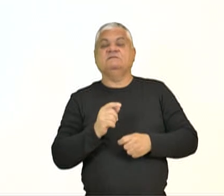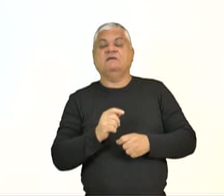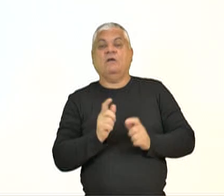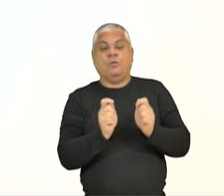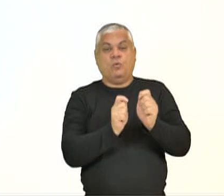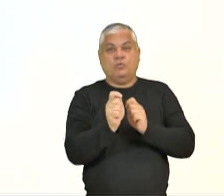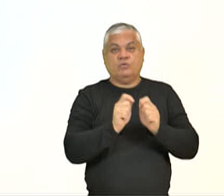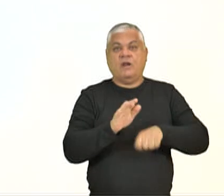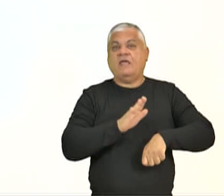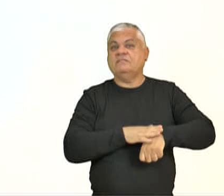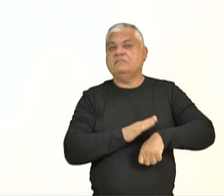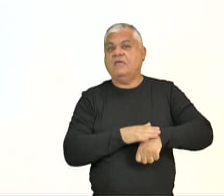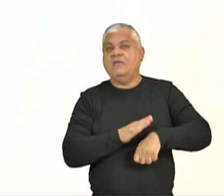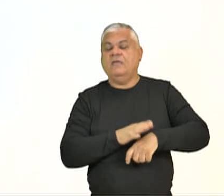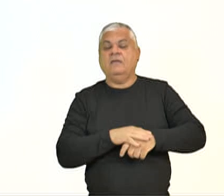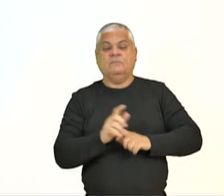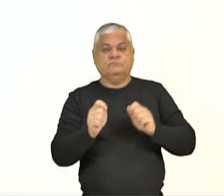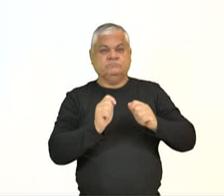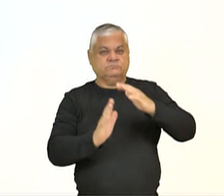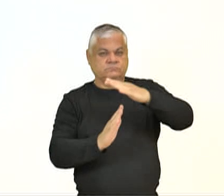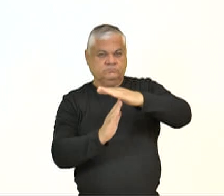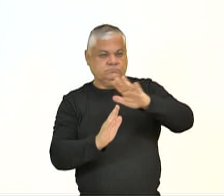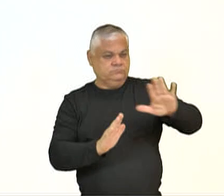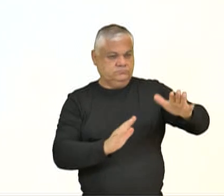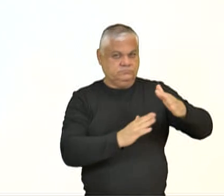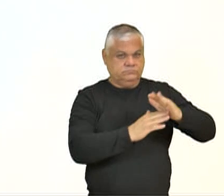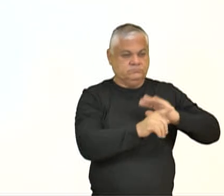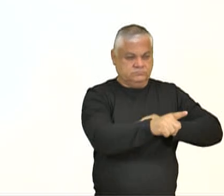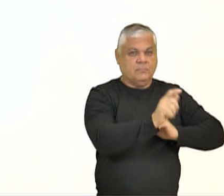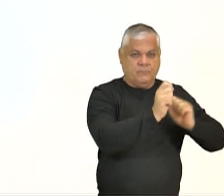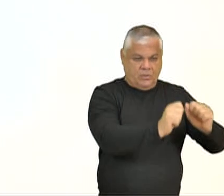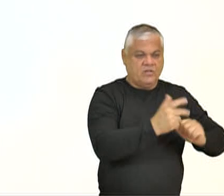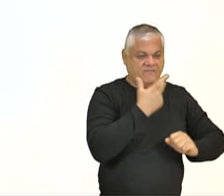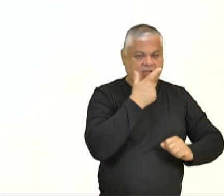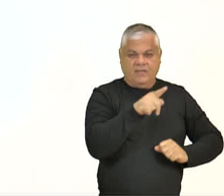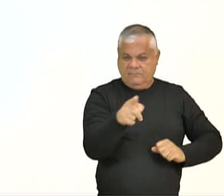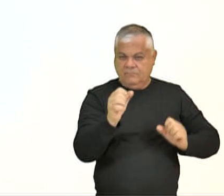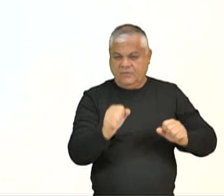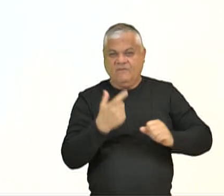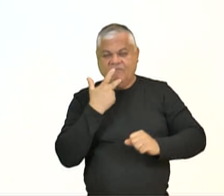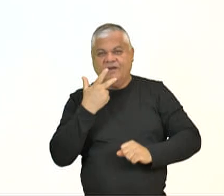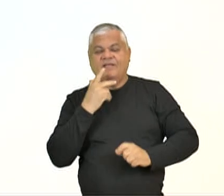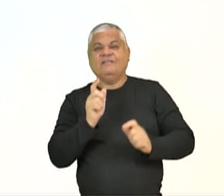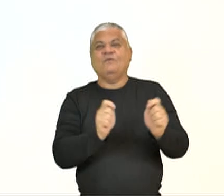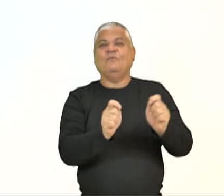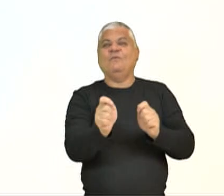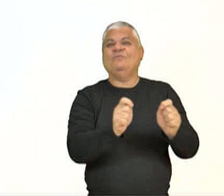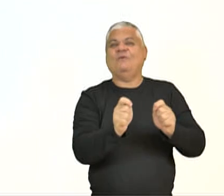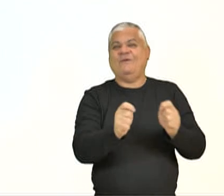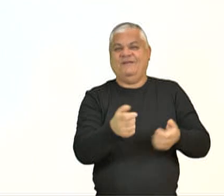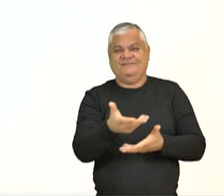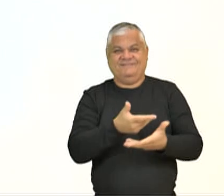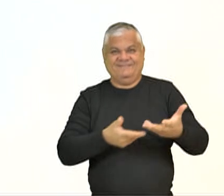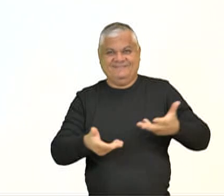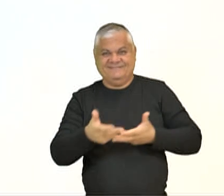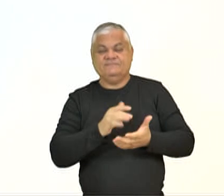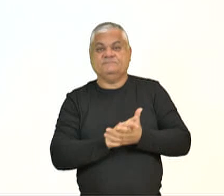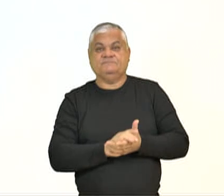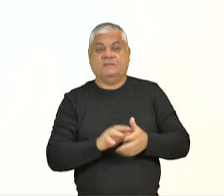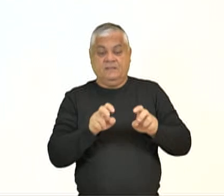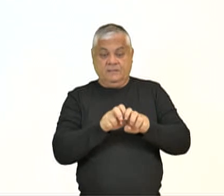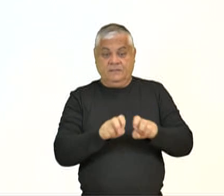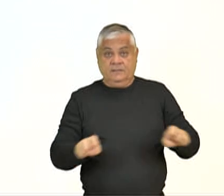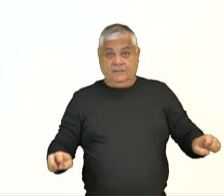delimitando o tempo para cada grupo defender a sua tese e atacar a tese defendida pelo grupo oponente. No tribunal do júri,